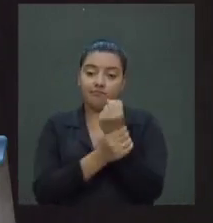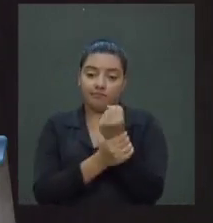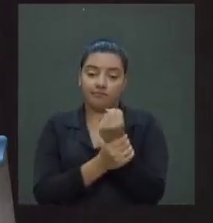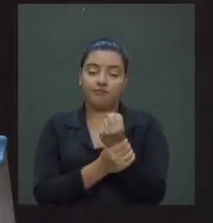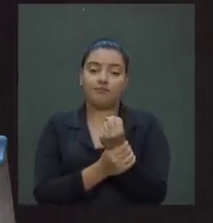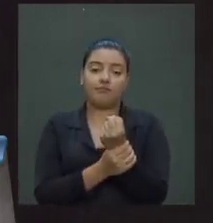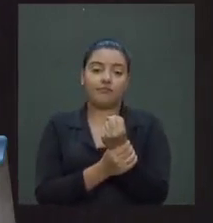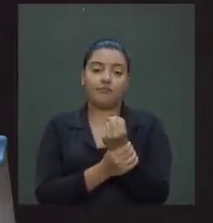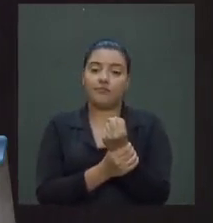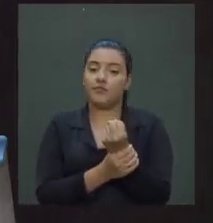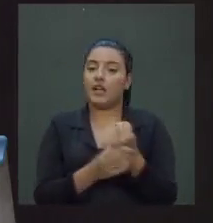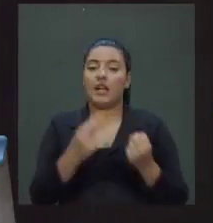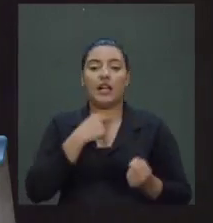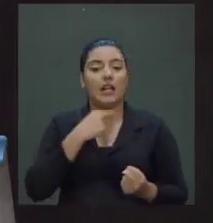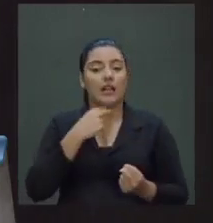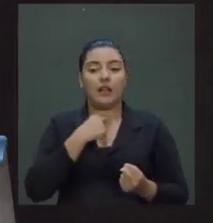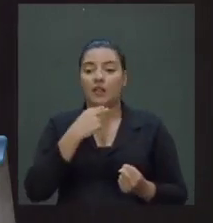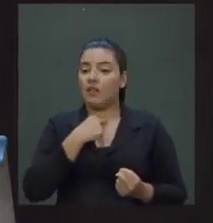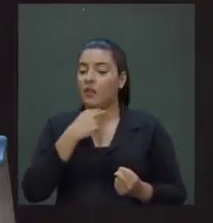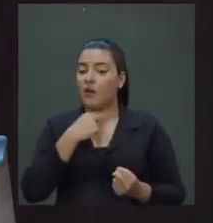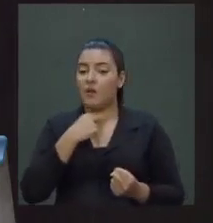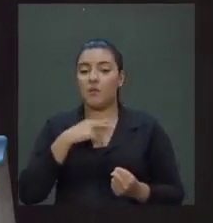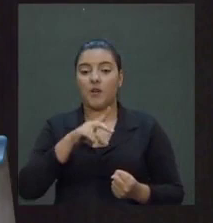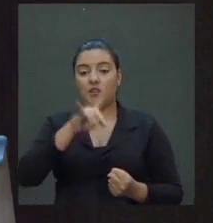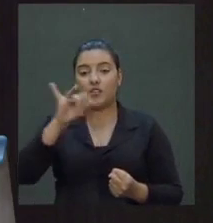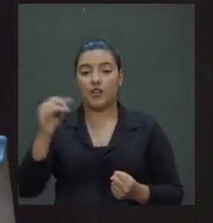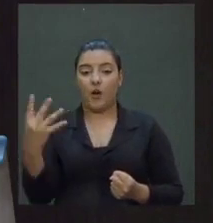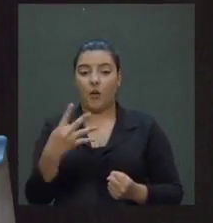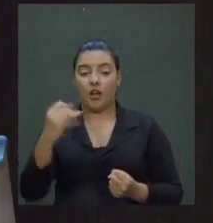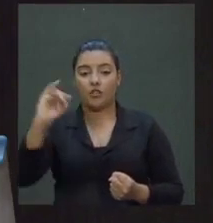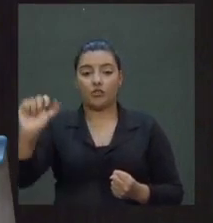essa obra não pode ser licenciada no próximo 4 de julho.